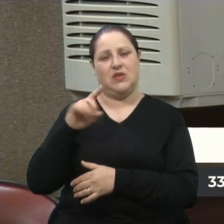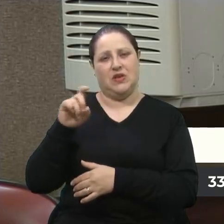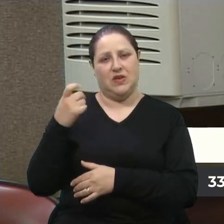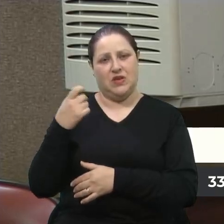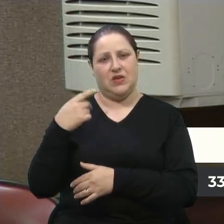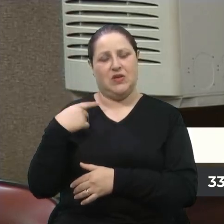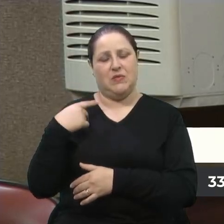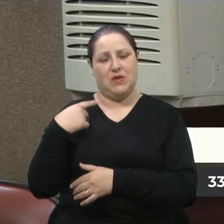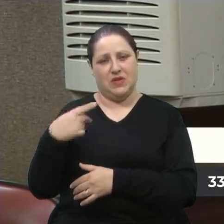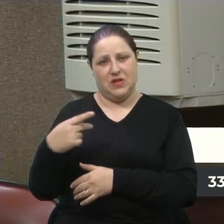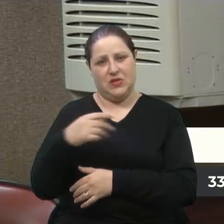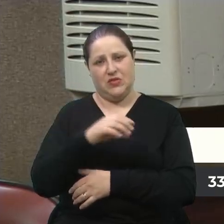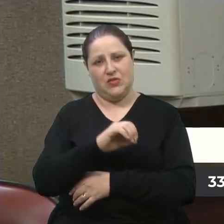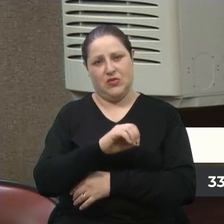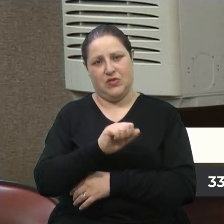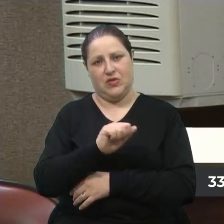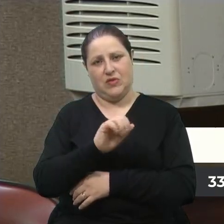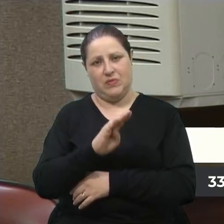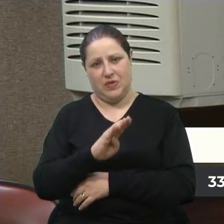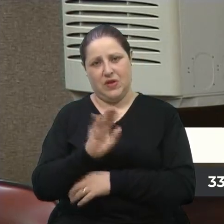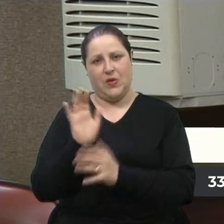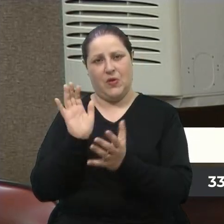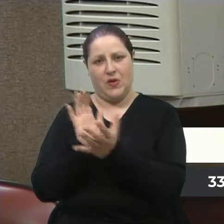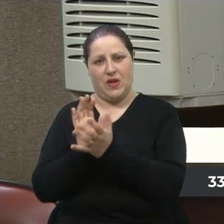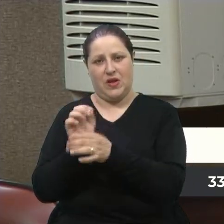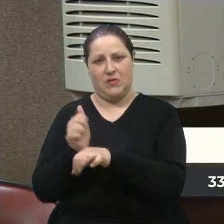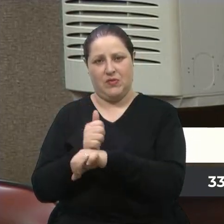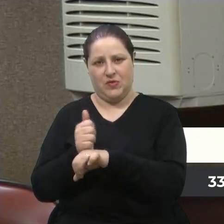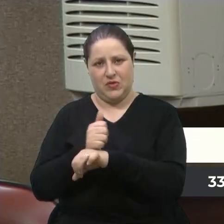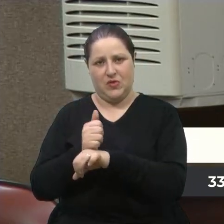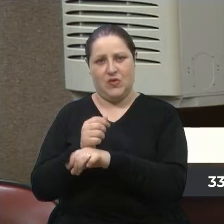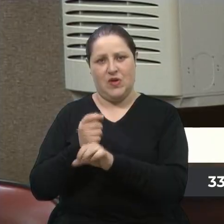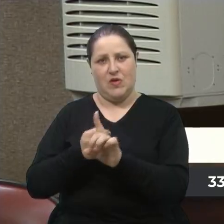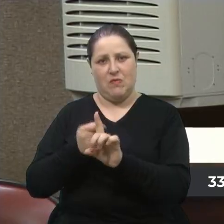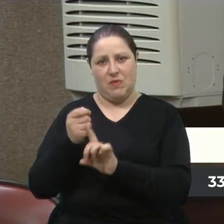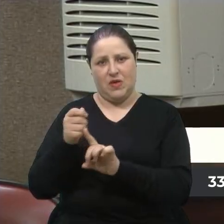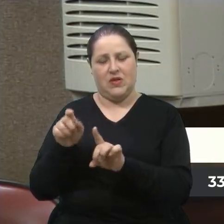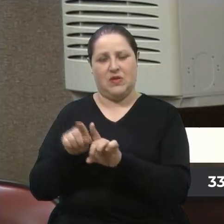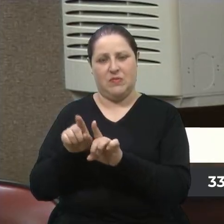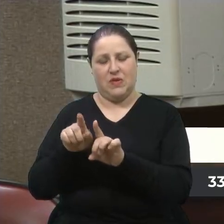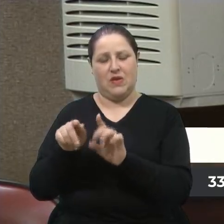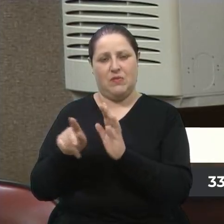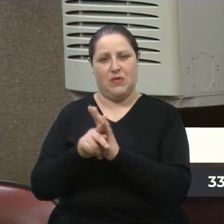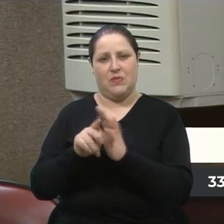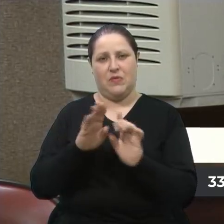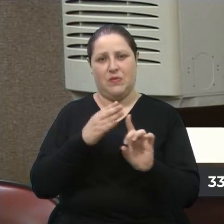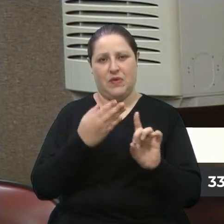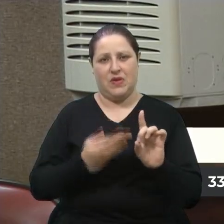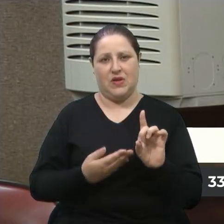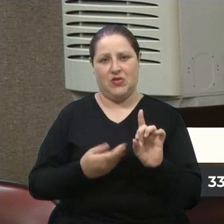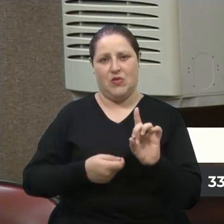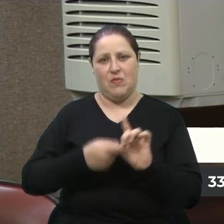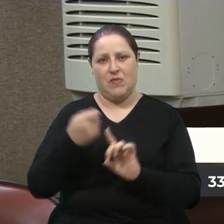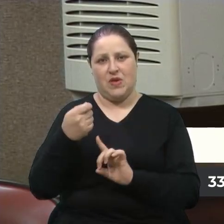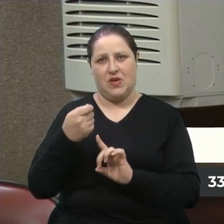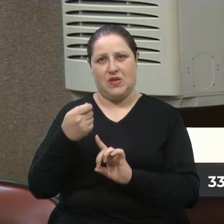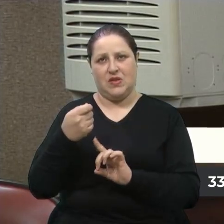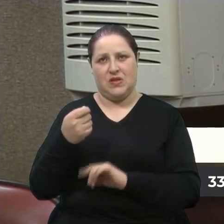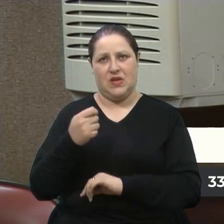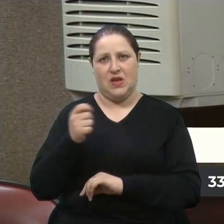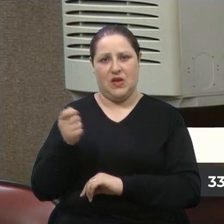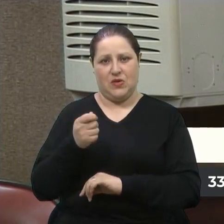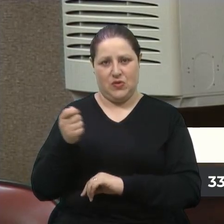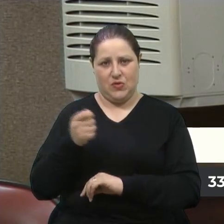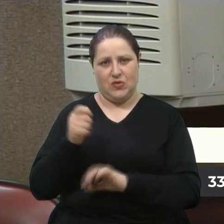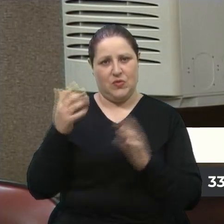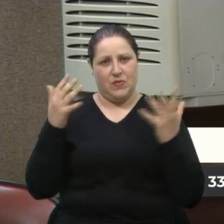do Brasil, colega advogado, e nesse mês estamos também celebrando o mês do advogado, que é o mês de agosto, então parabéns a todos os advogados. Mas